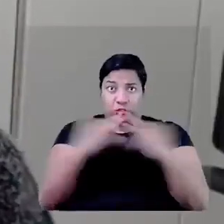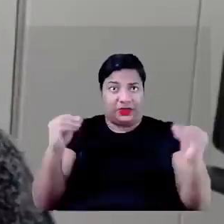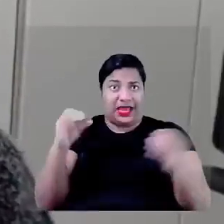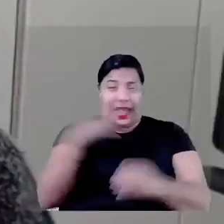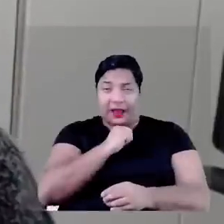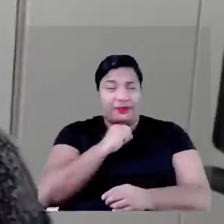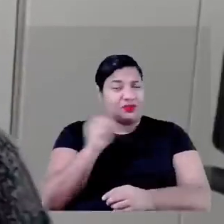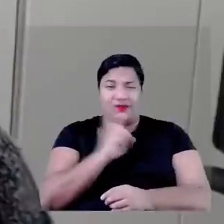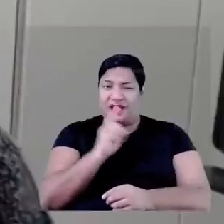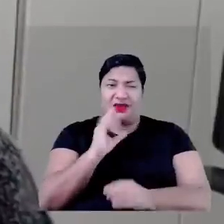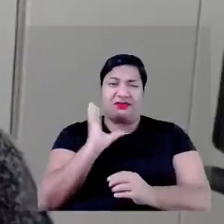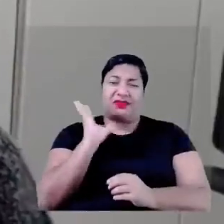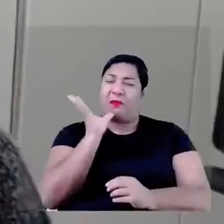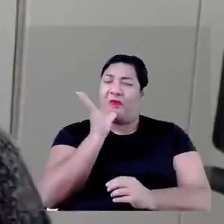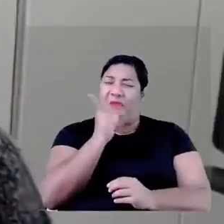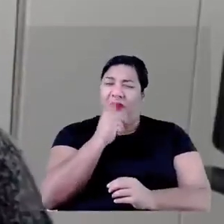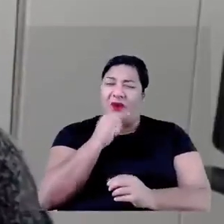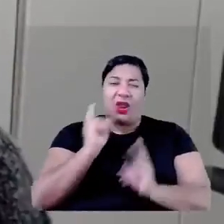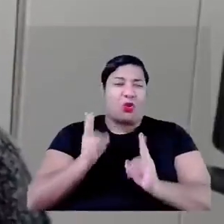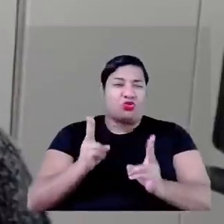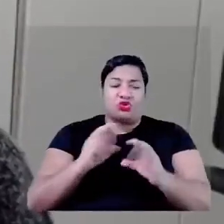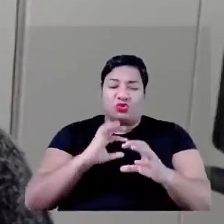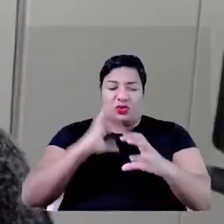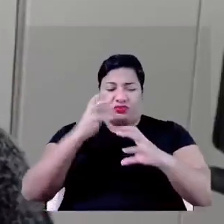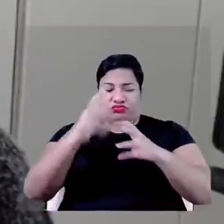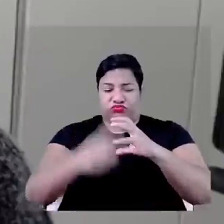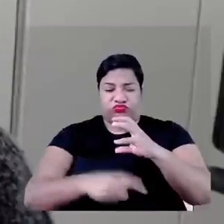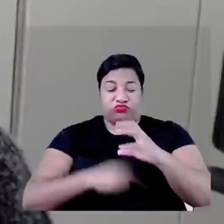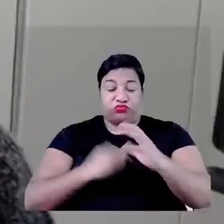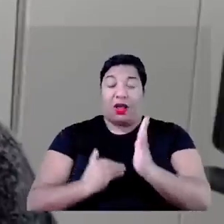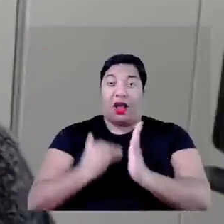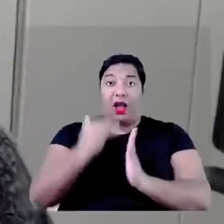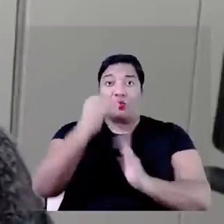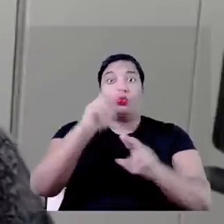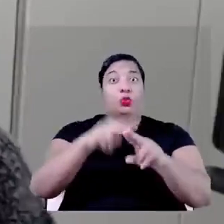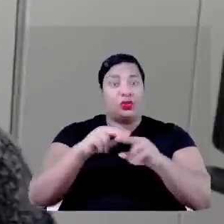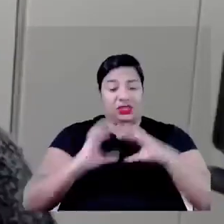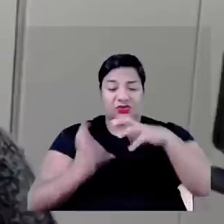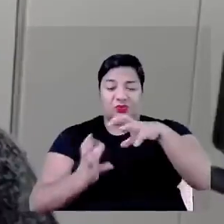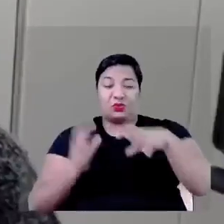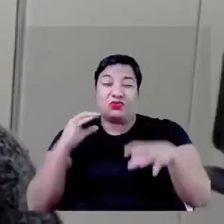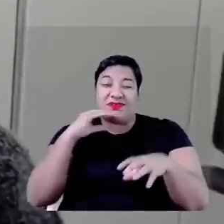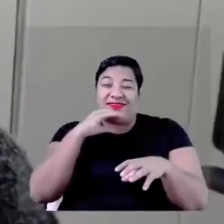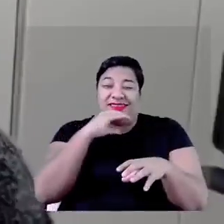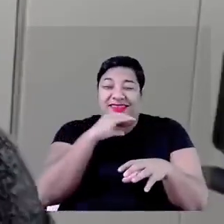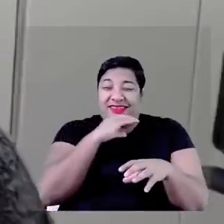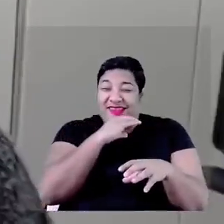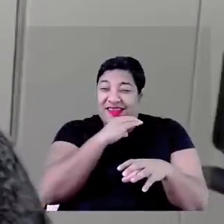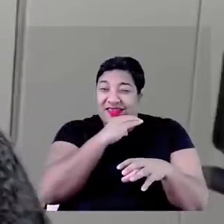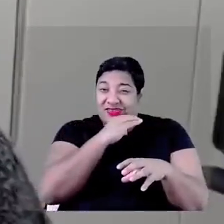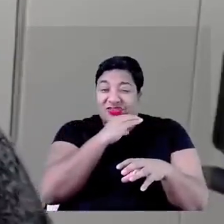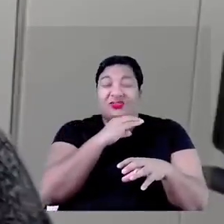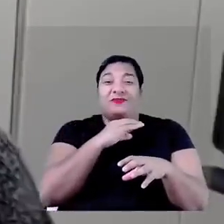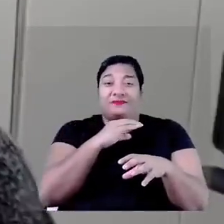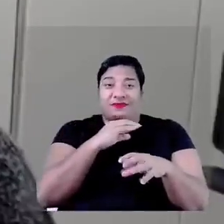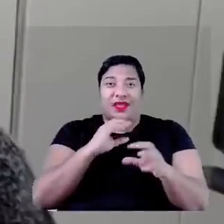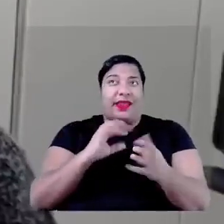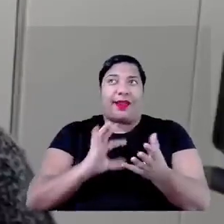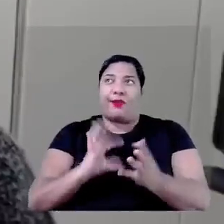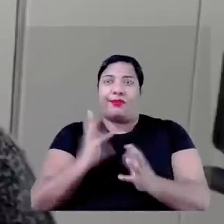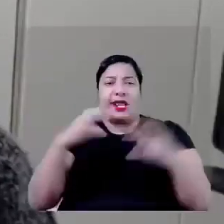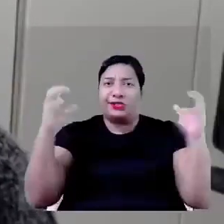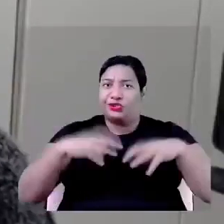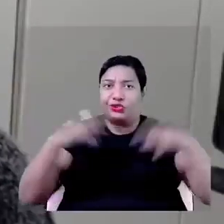seria muito alta, e é isso que provoca o chamado aquecimento global, que interfere em regimes de precipitação,